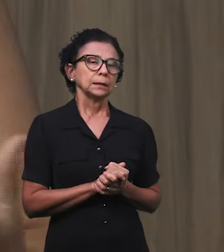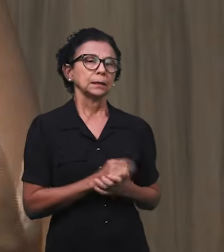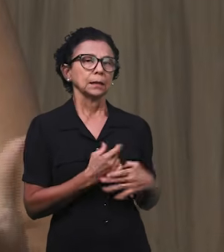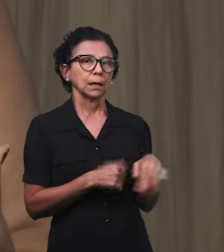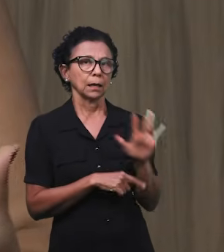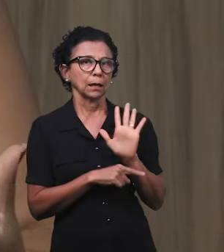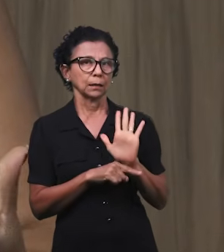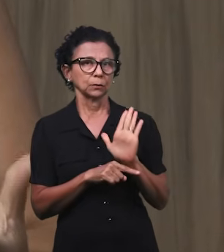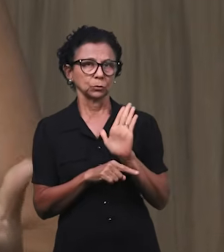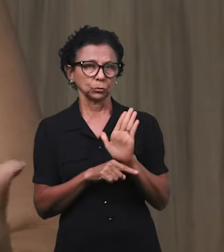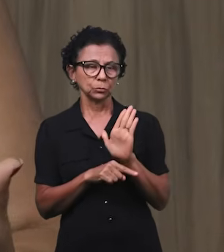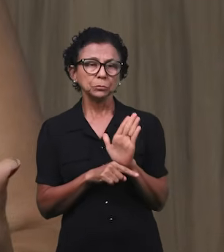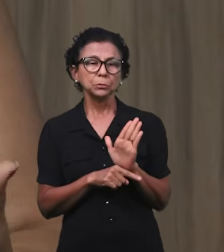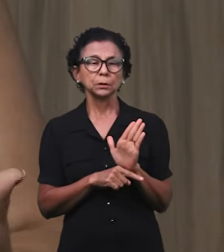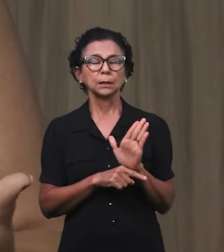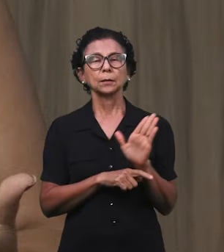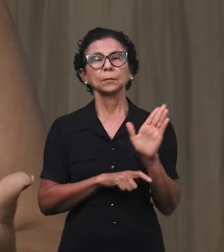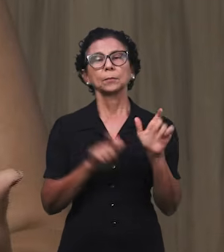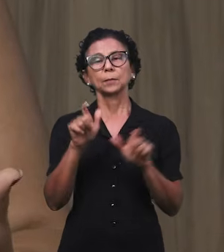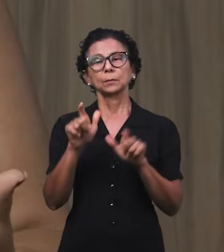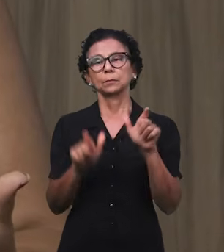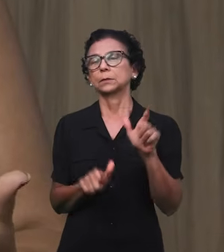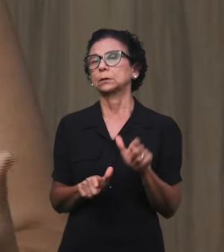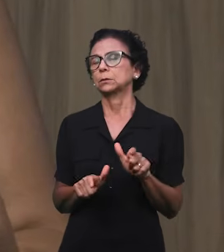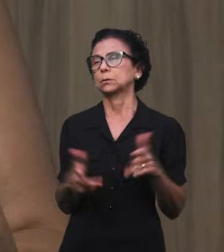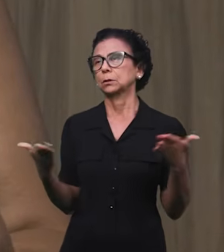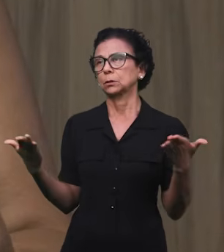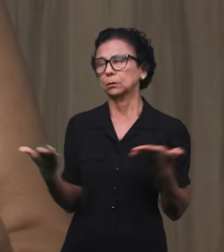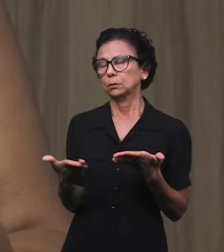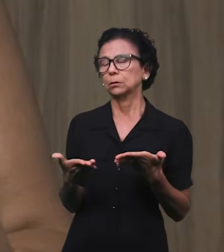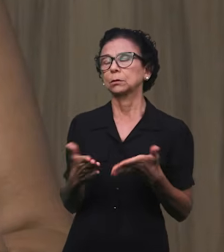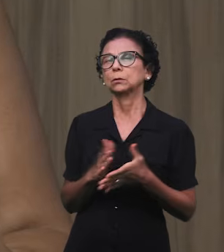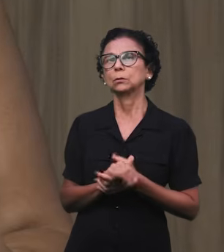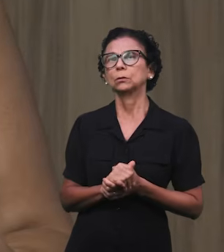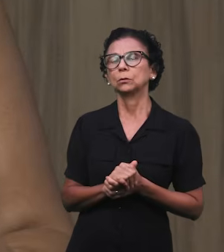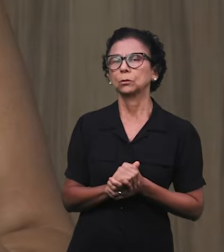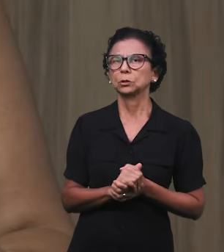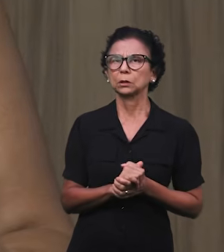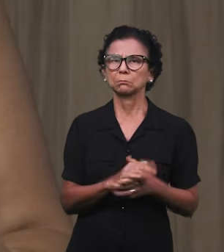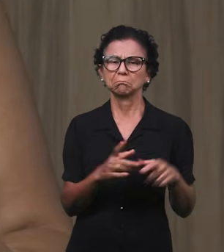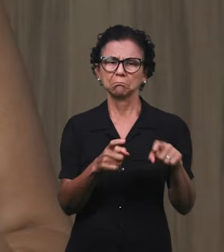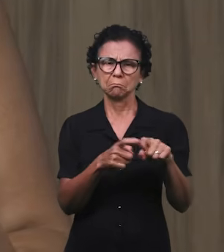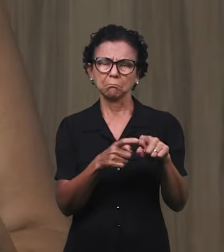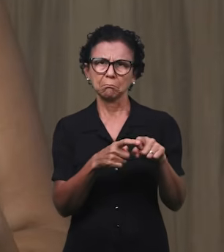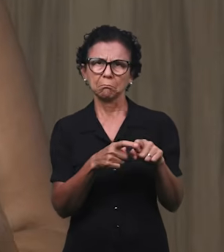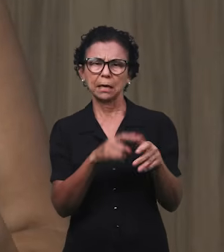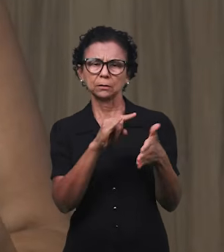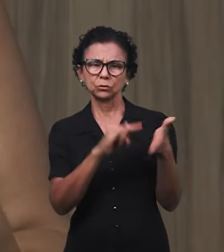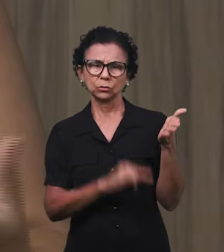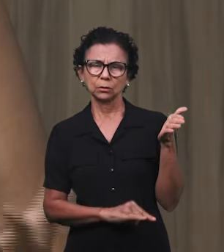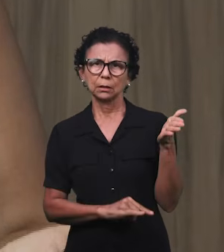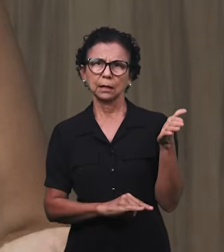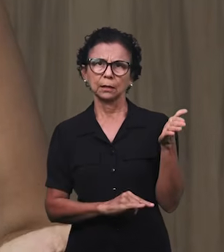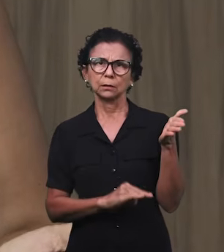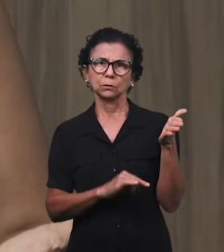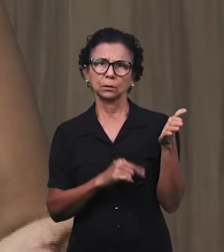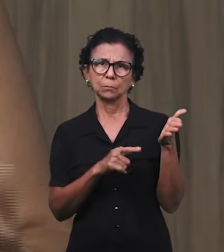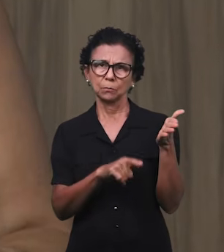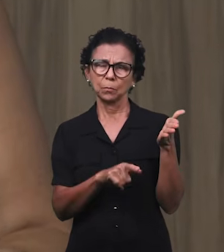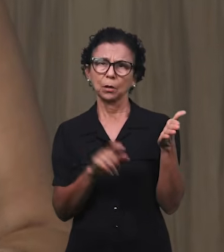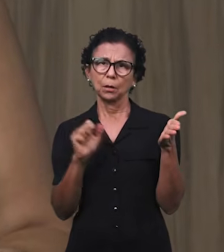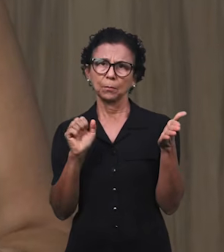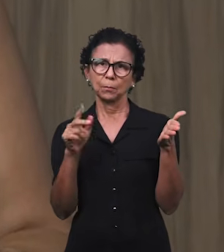para paciente que hoje pode ser considerado através de laudos médicos é